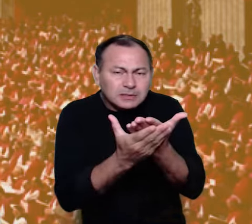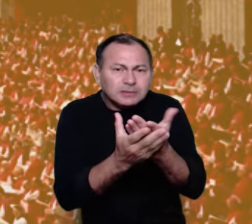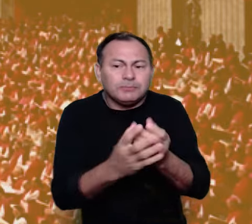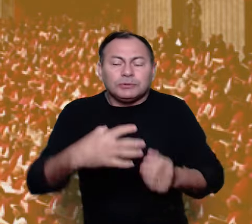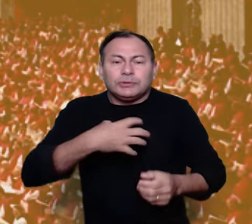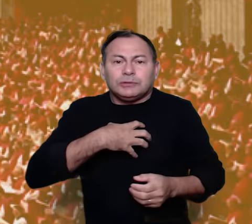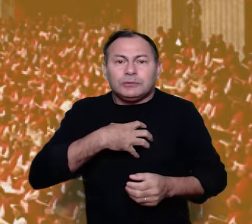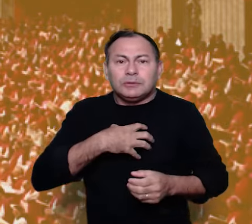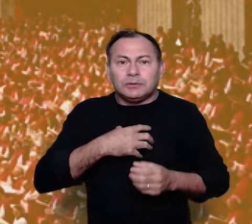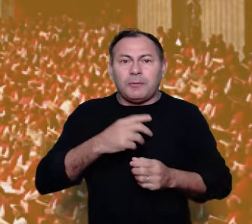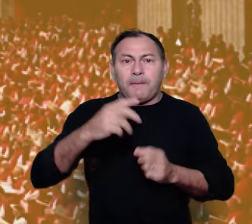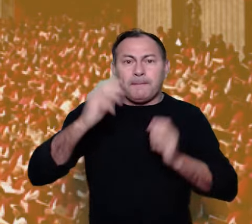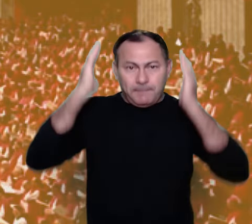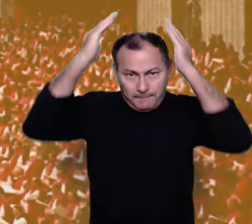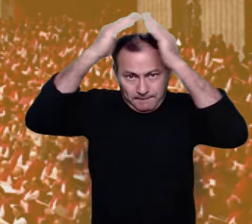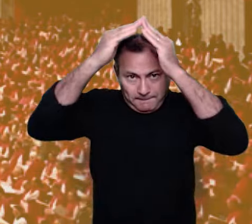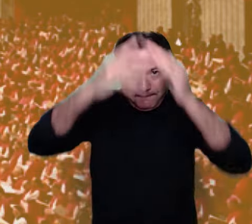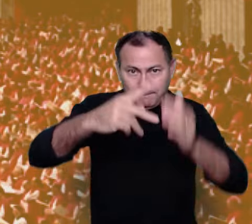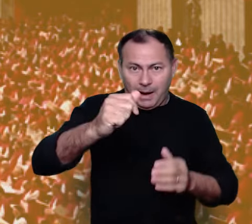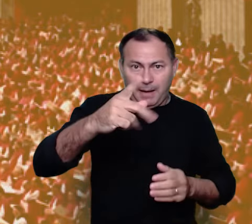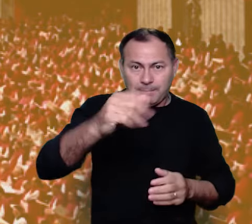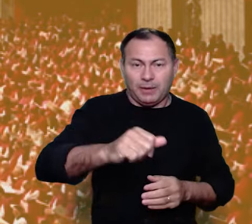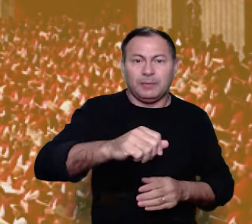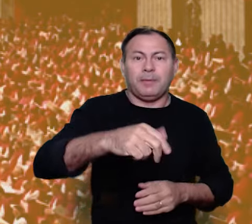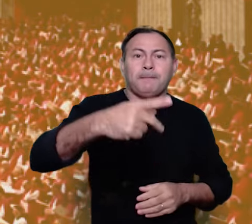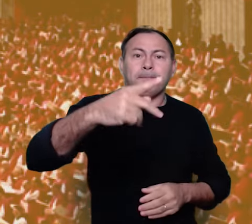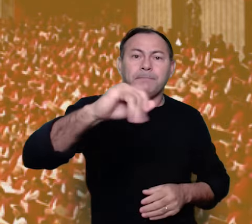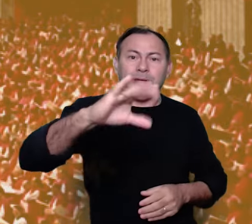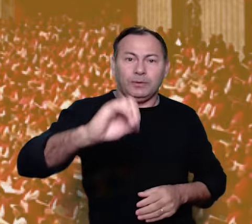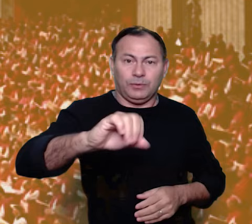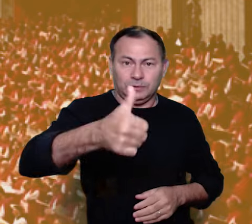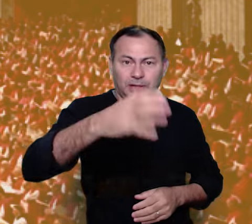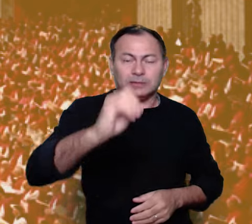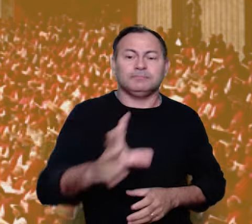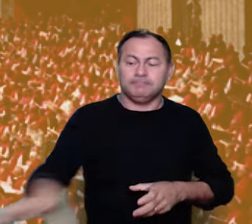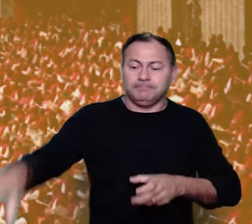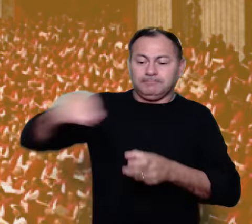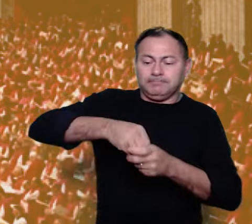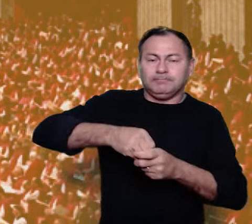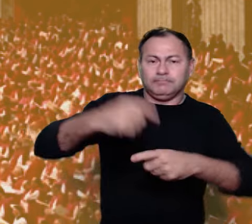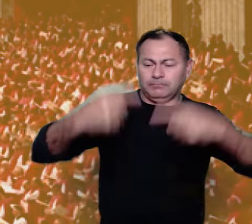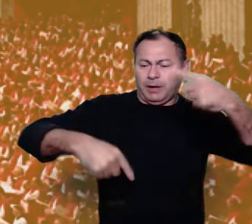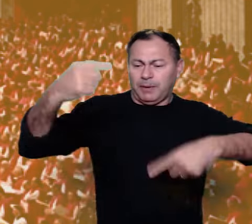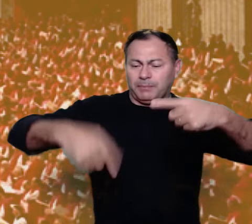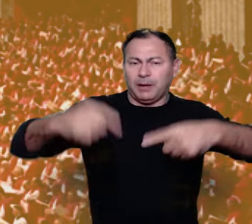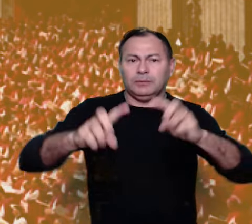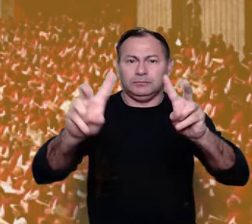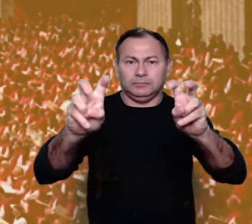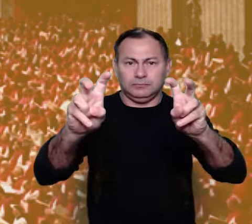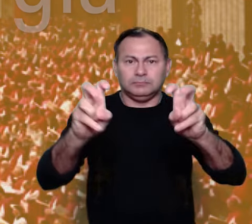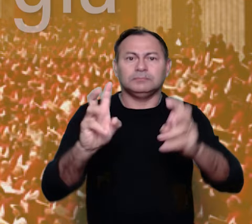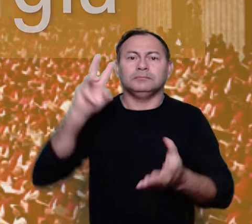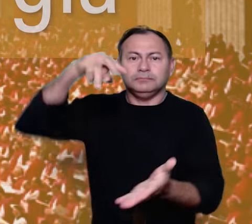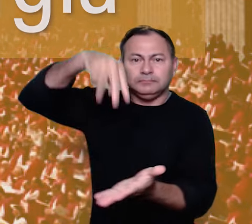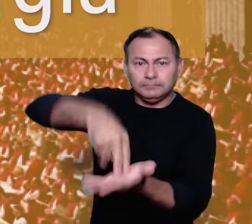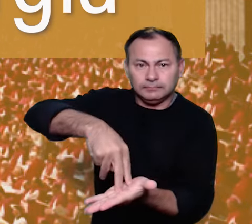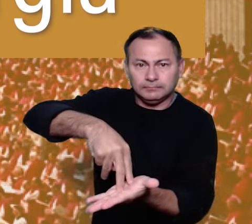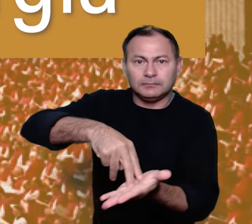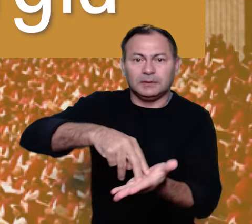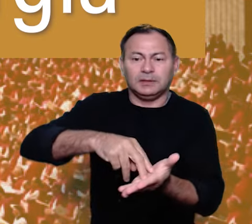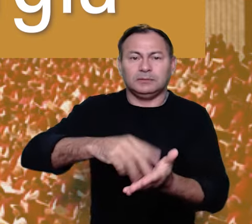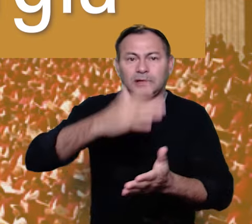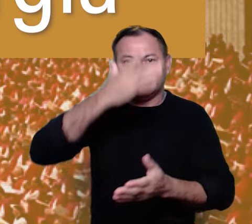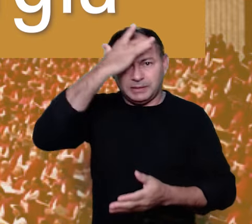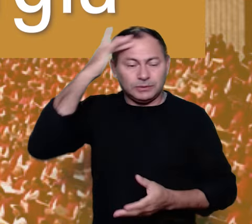o movimento litúrgico ganhou força e incorporou em seus debates o tema da participação dos